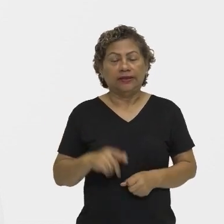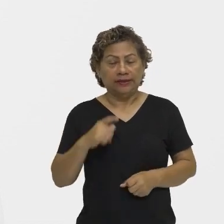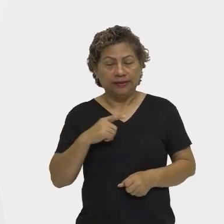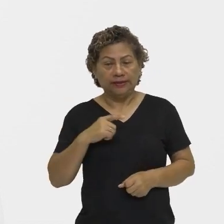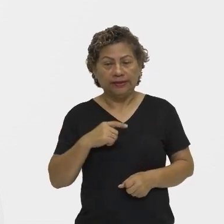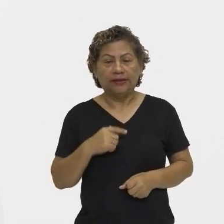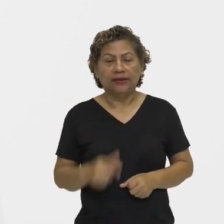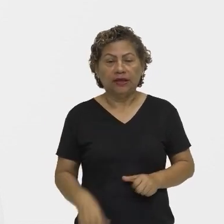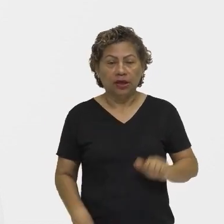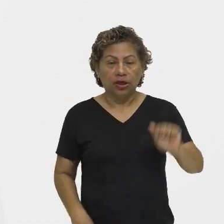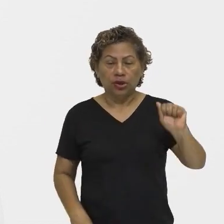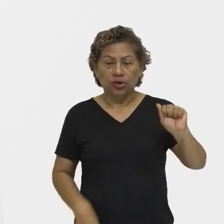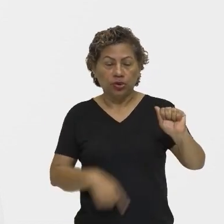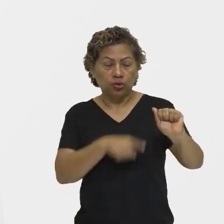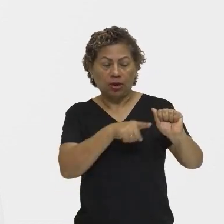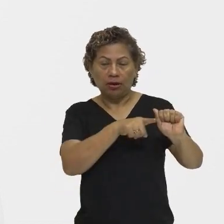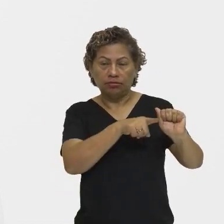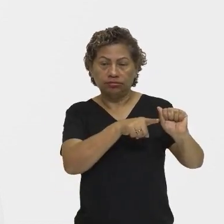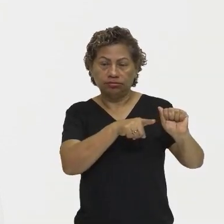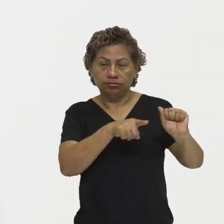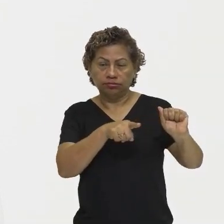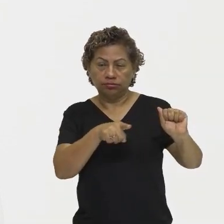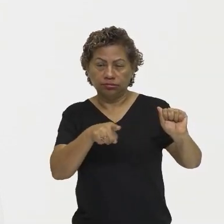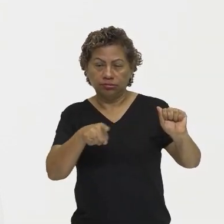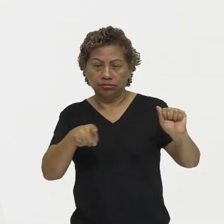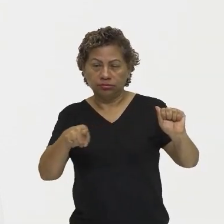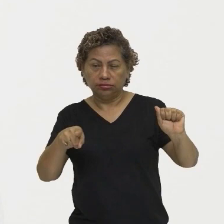A, e ele tem no ponto A a